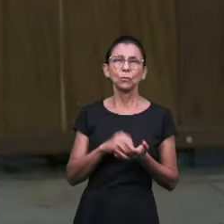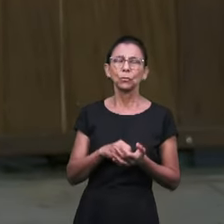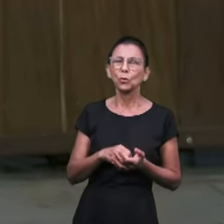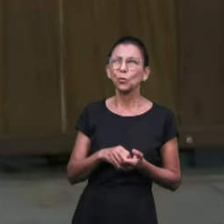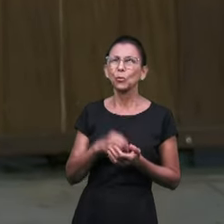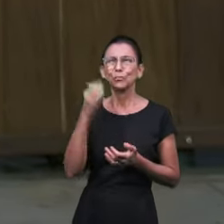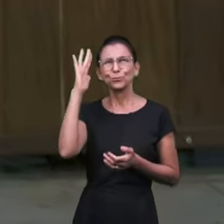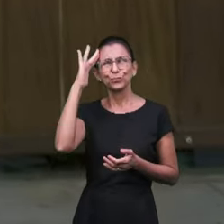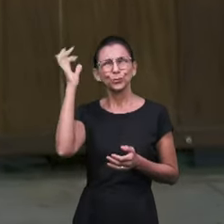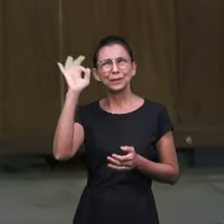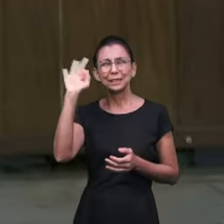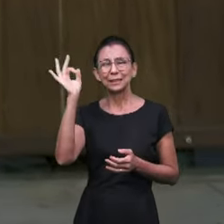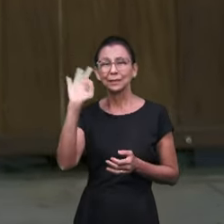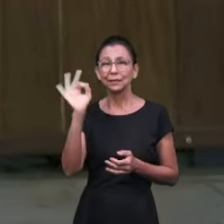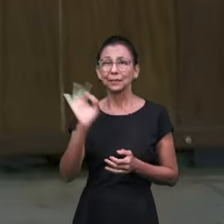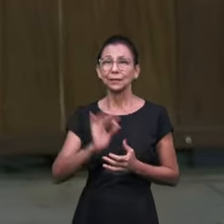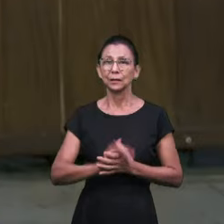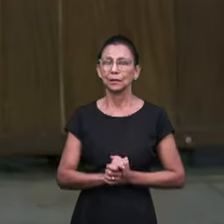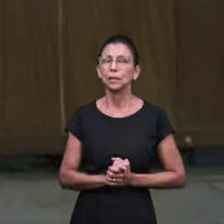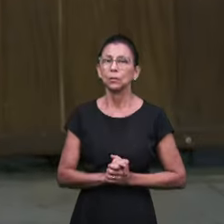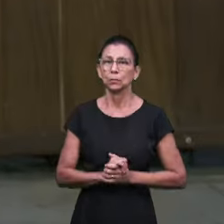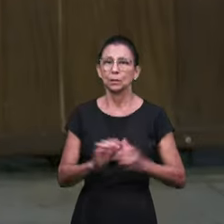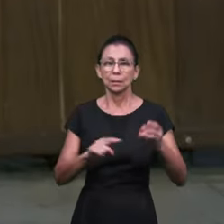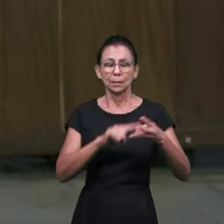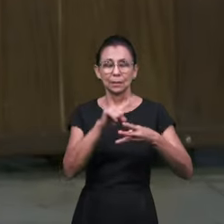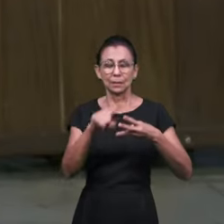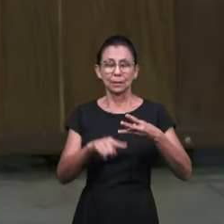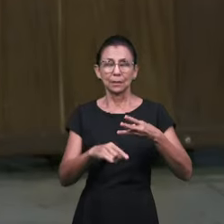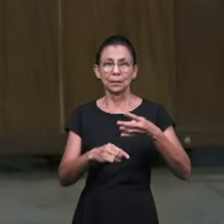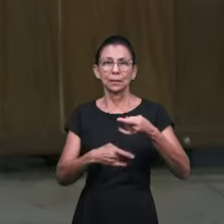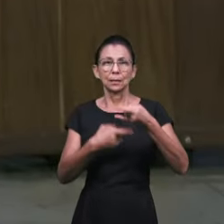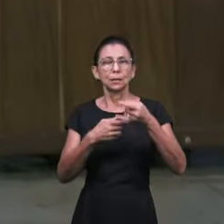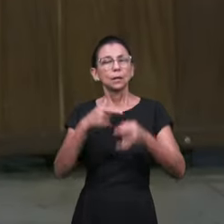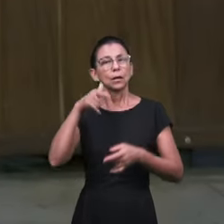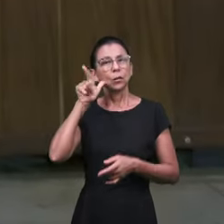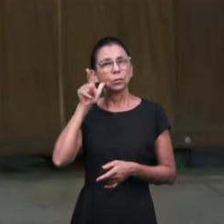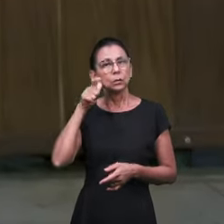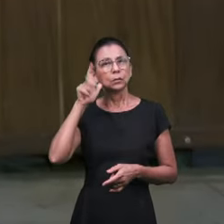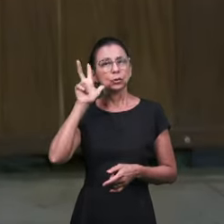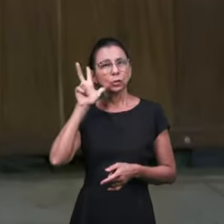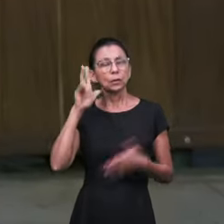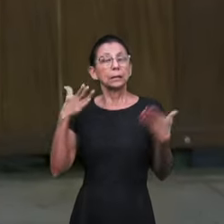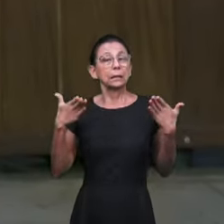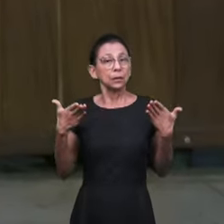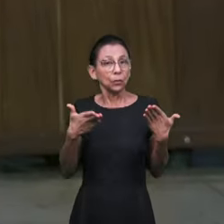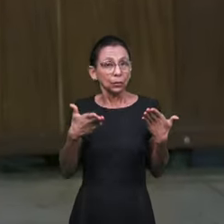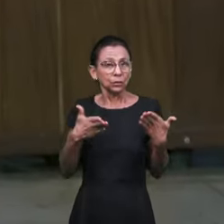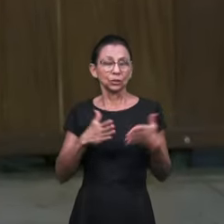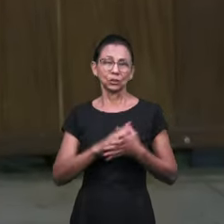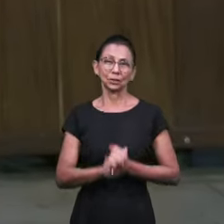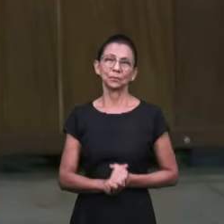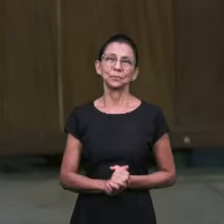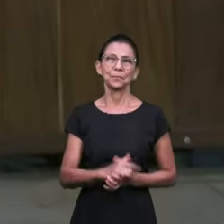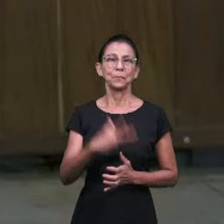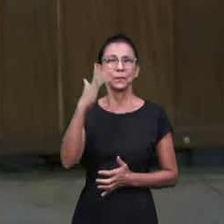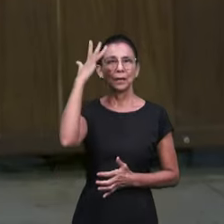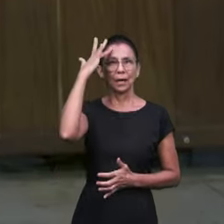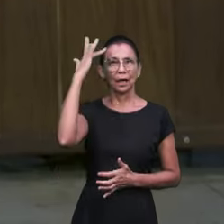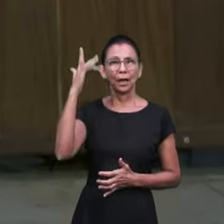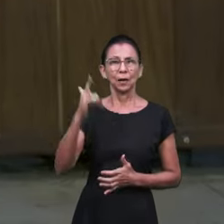alcançou ainda assistindo essas três lives, a de anteontem, a de ontem e a de hoje, amanhã ela será feita uma